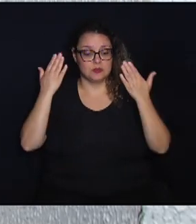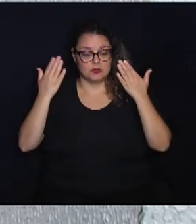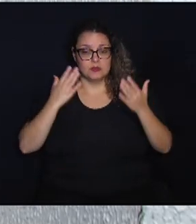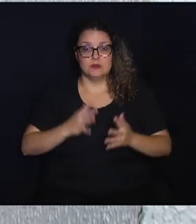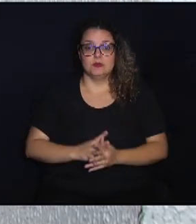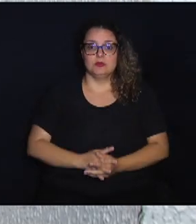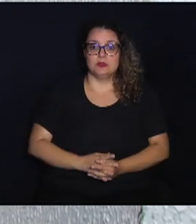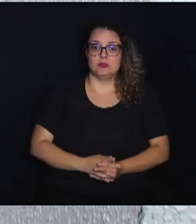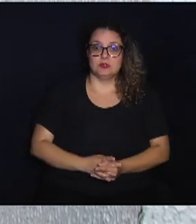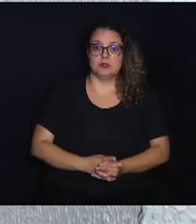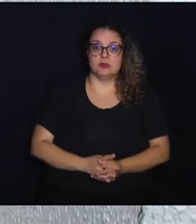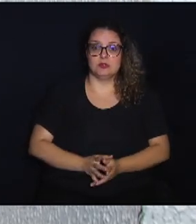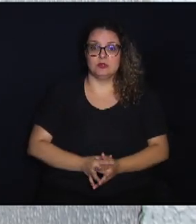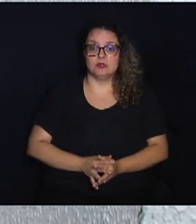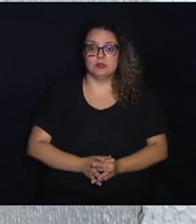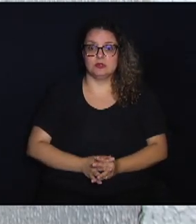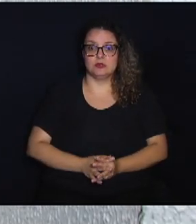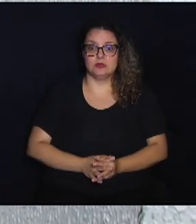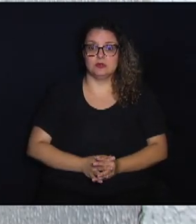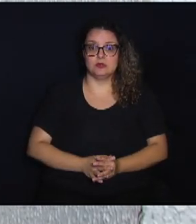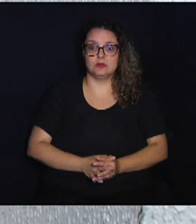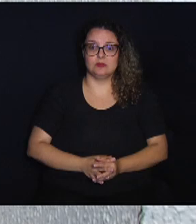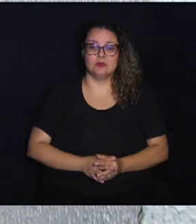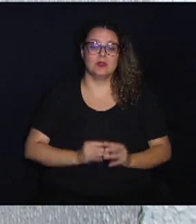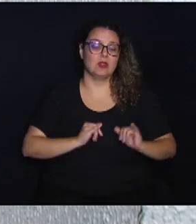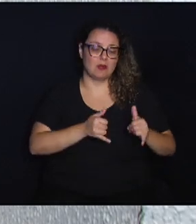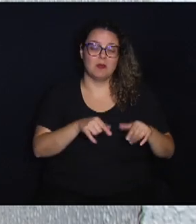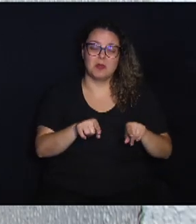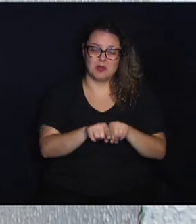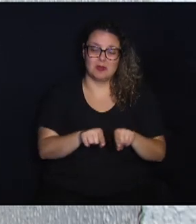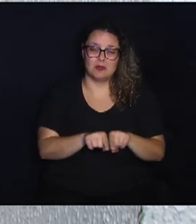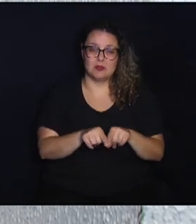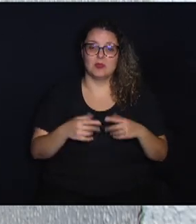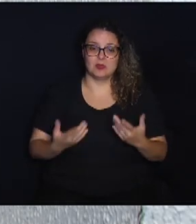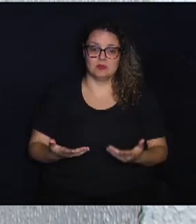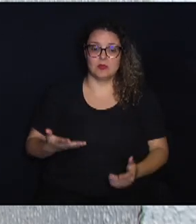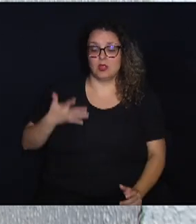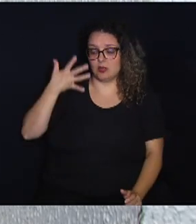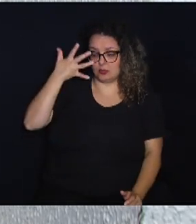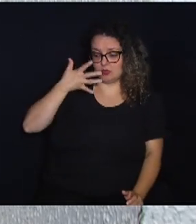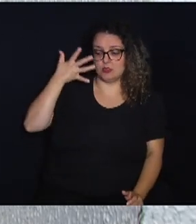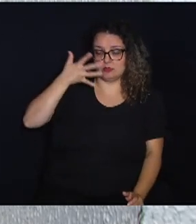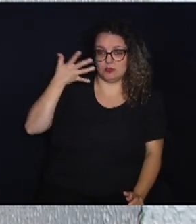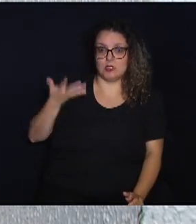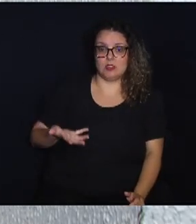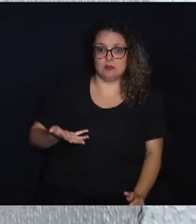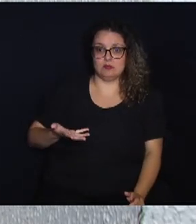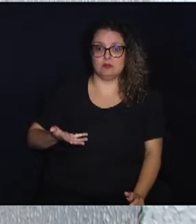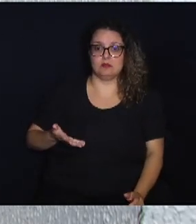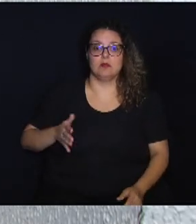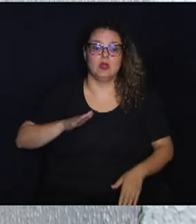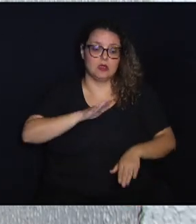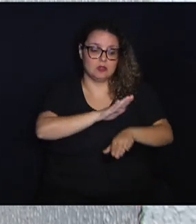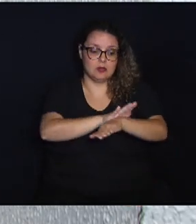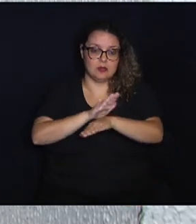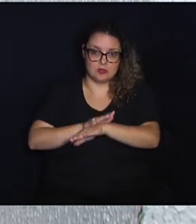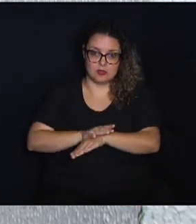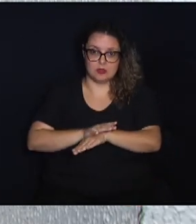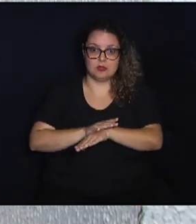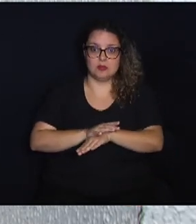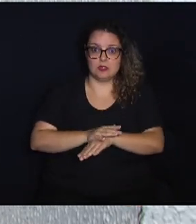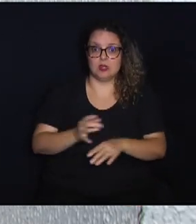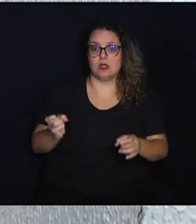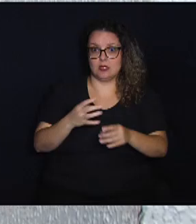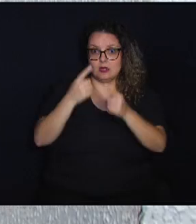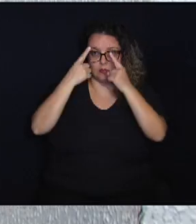psicológico, e muito abandono. Então essas palestras eram para orientar essa violência,